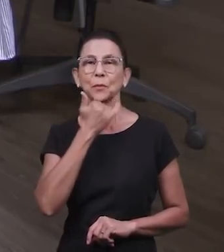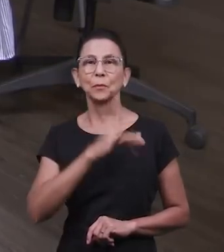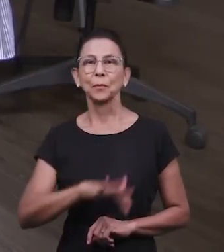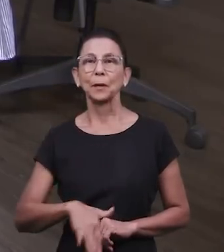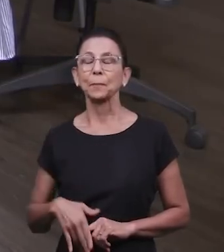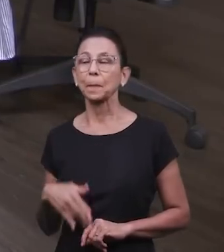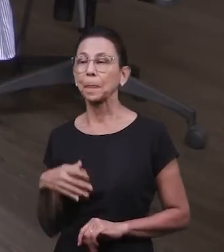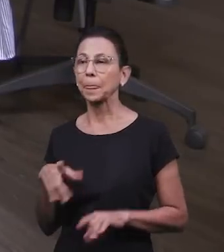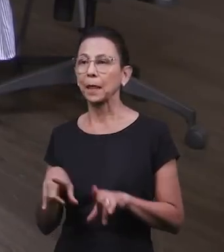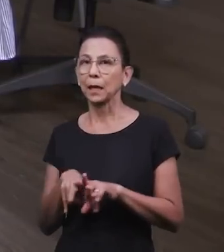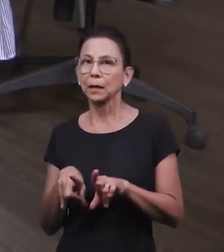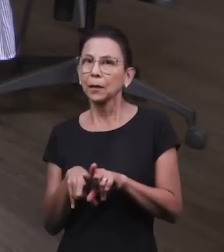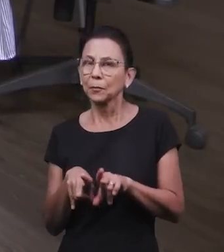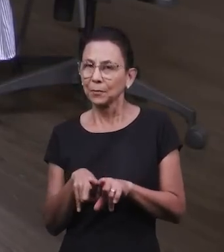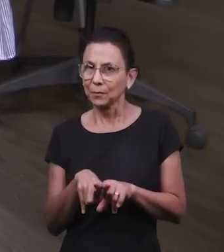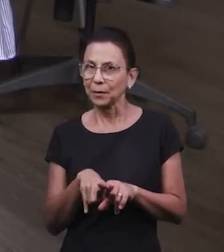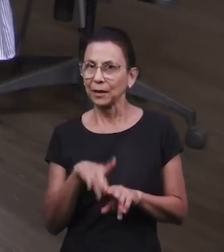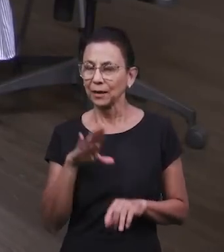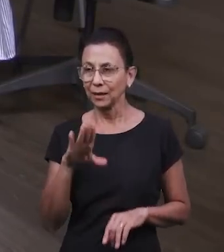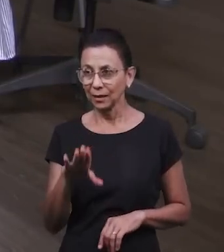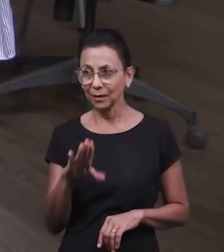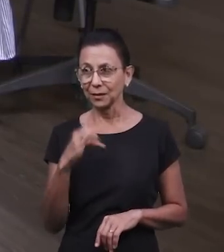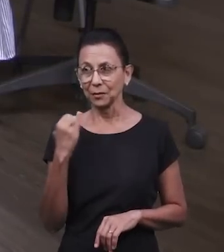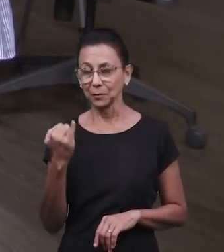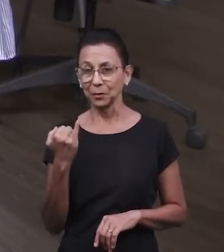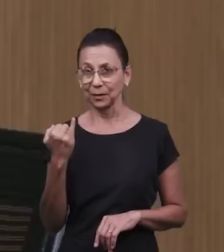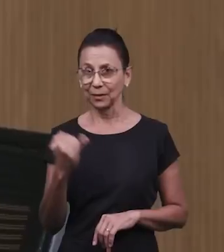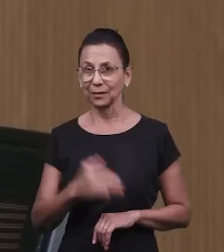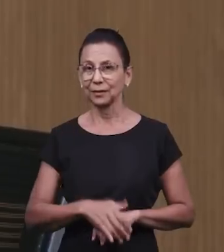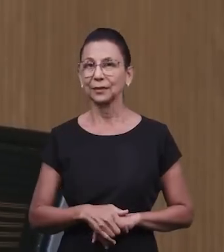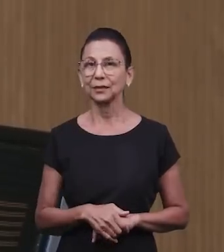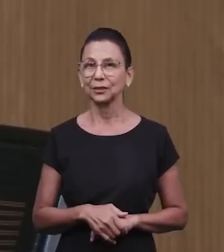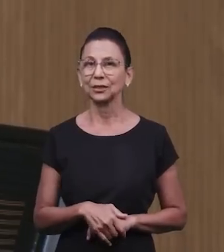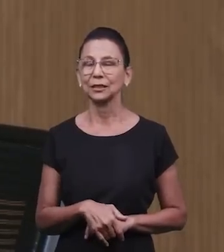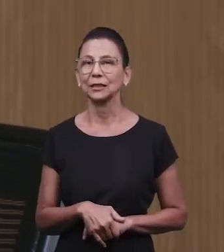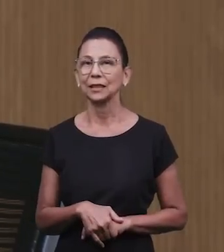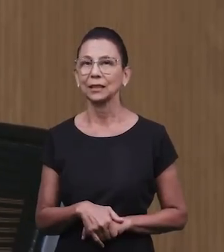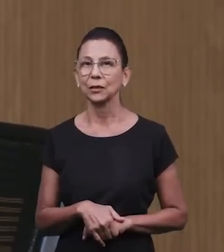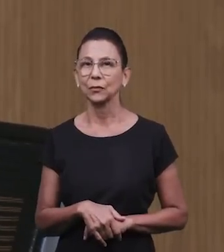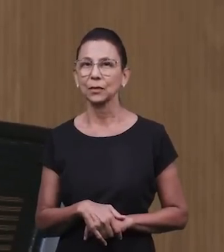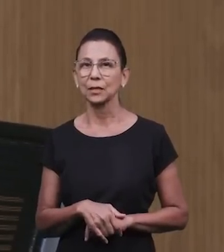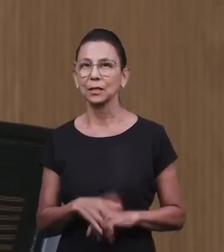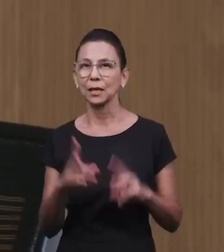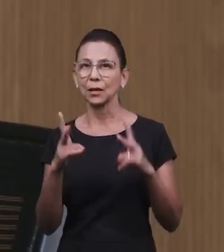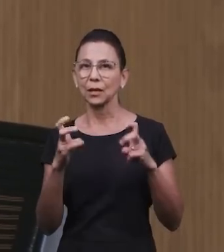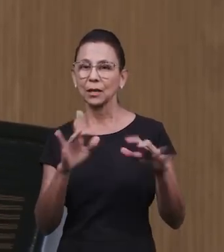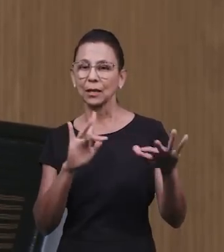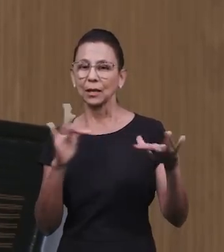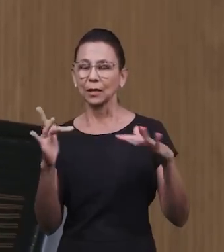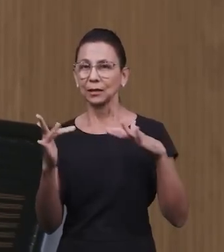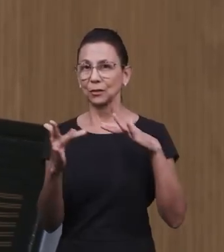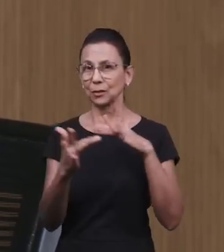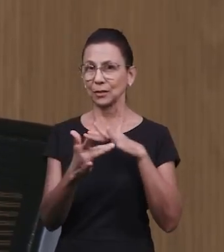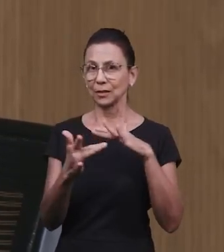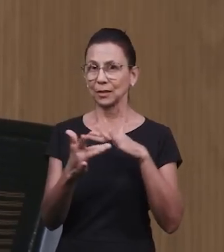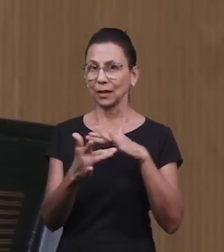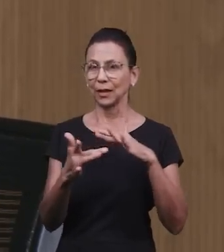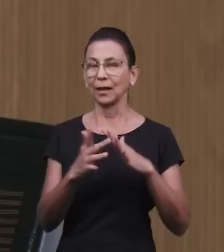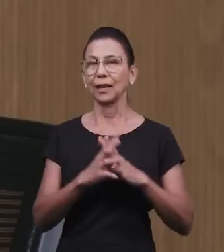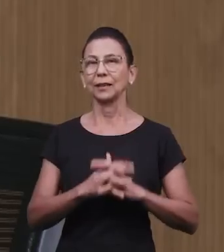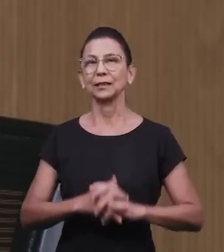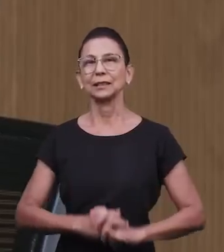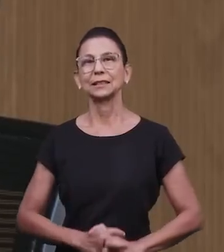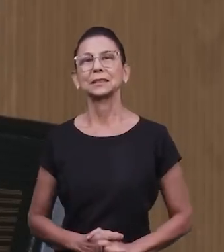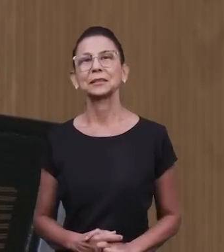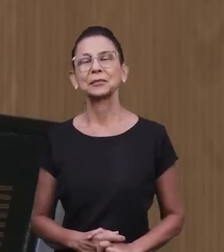vale ressaltar que esse enclausuramento que as plataformas de rede social elas promovem,